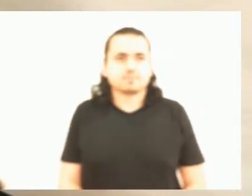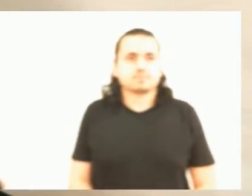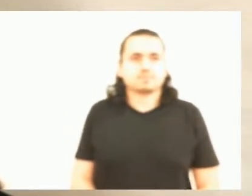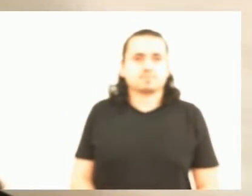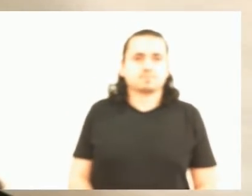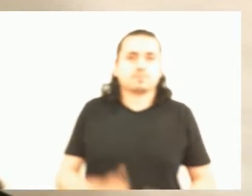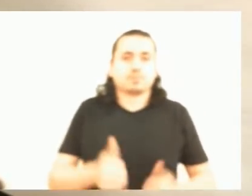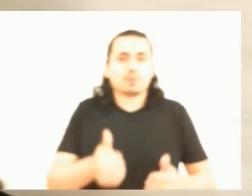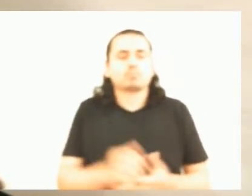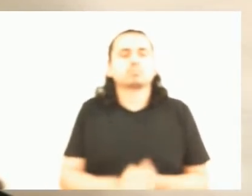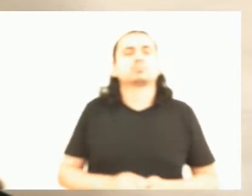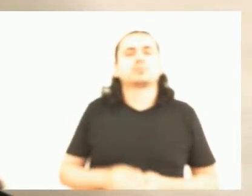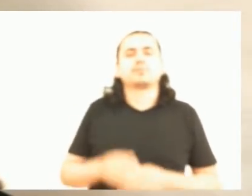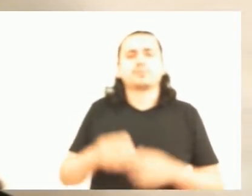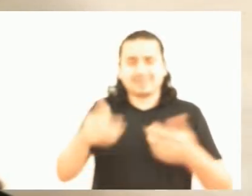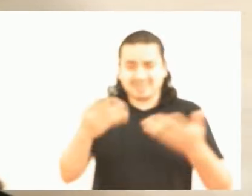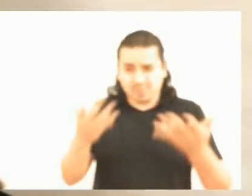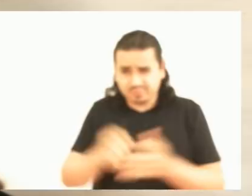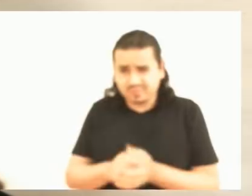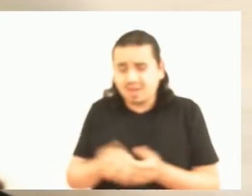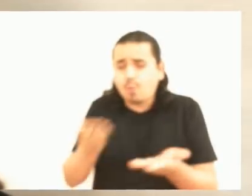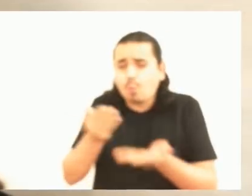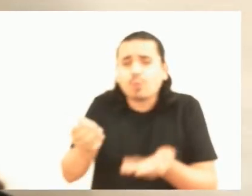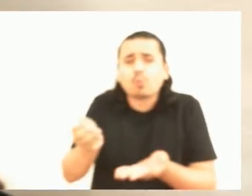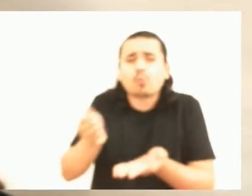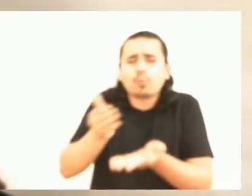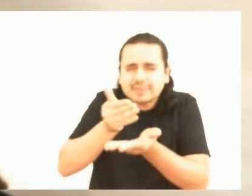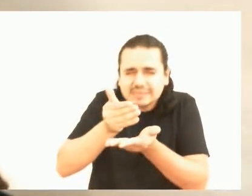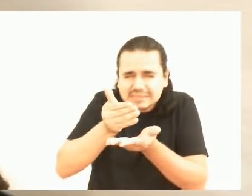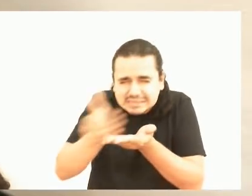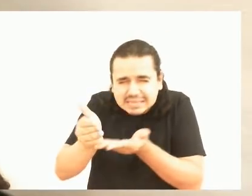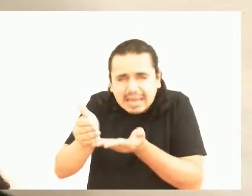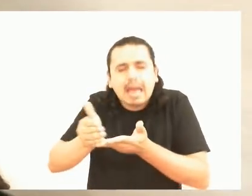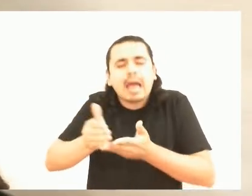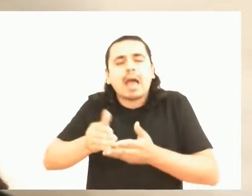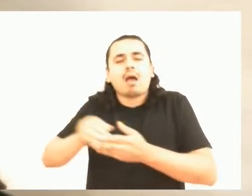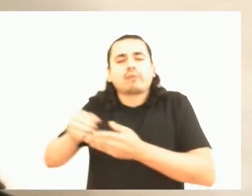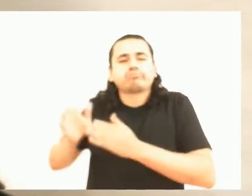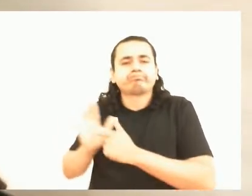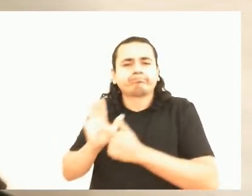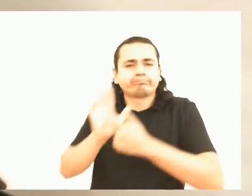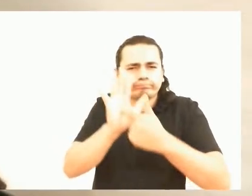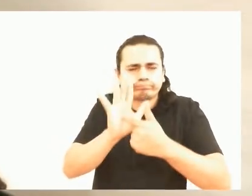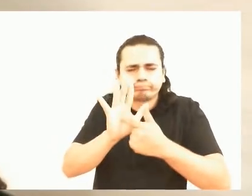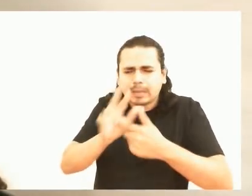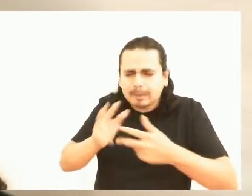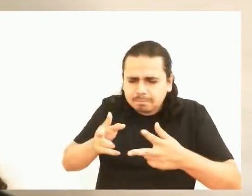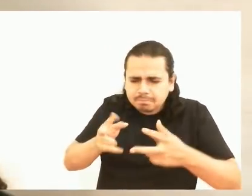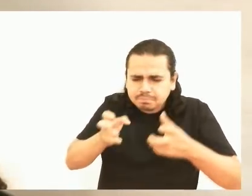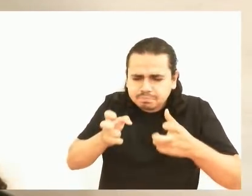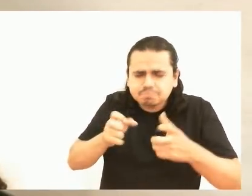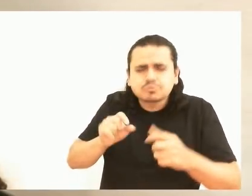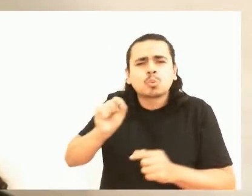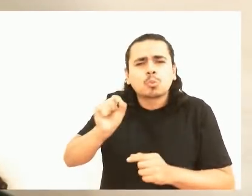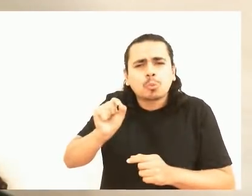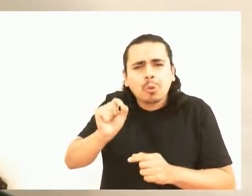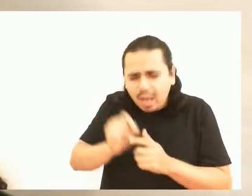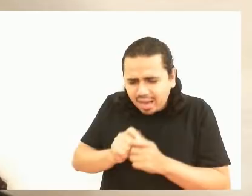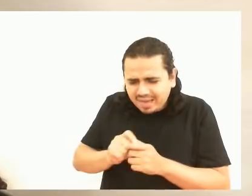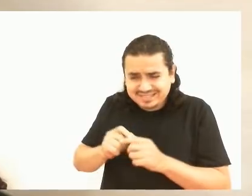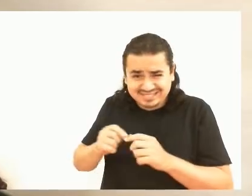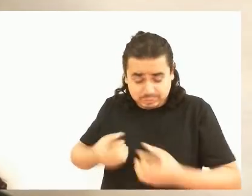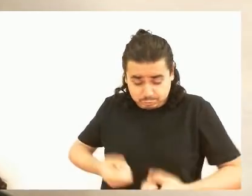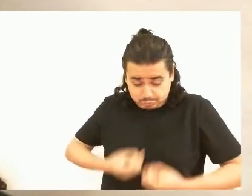educadora nela então eu vou trazendo um pouco esse olhar de que a